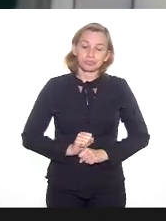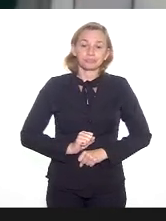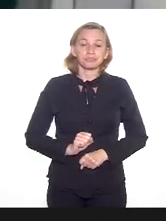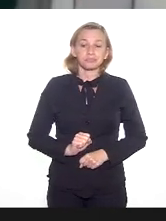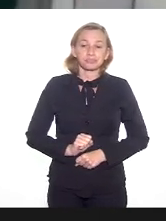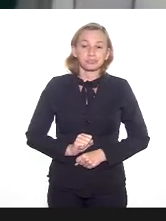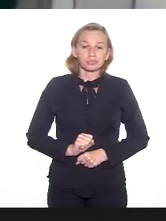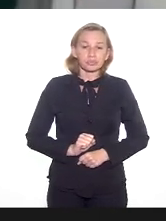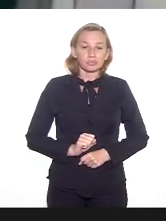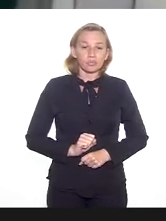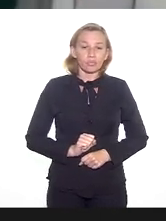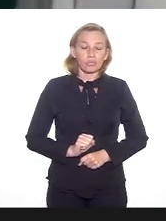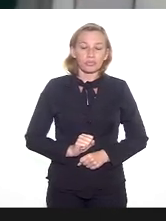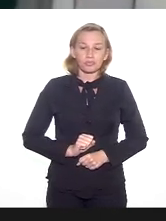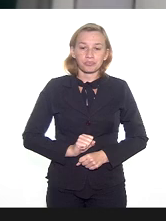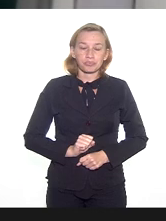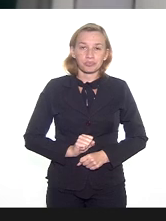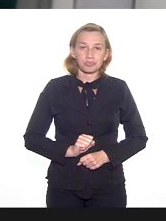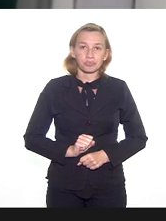inclusive eventualmente, medidas